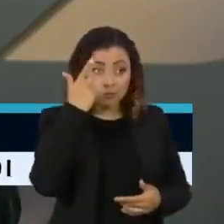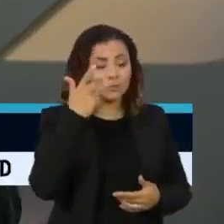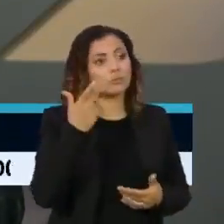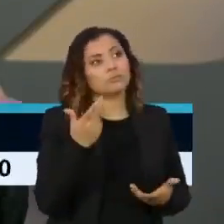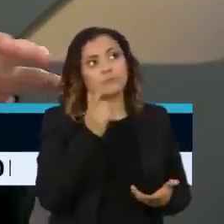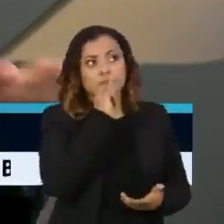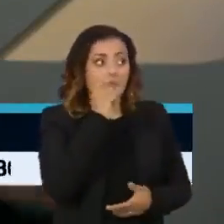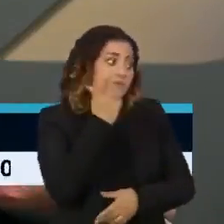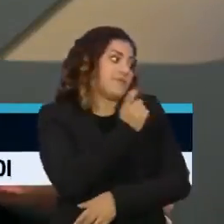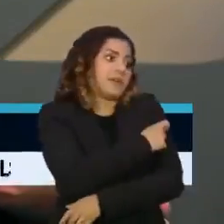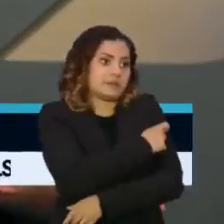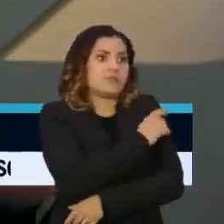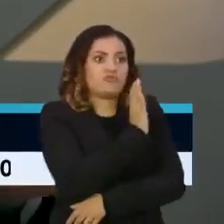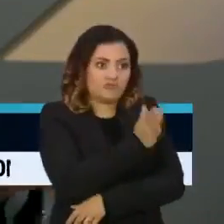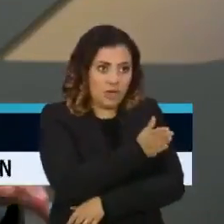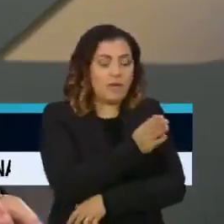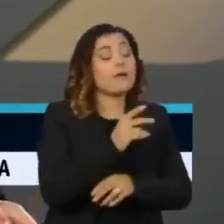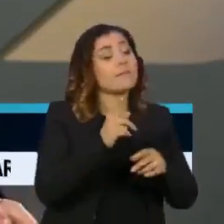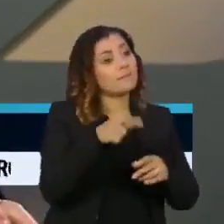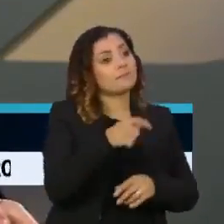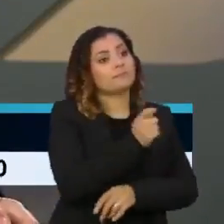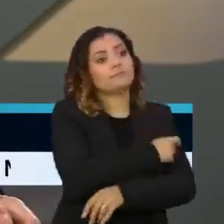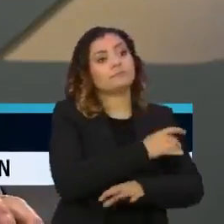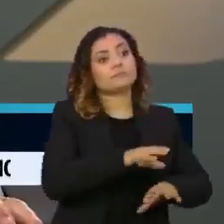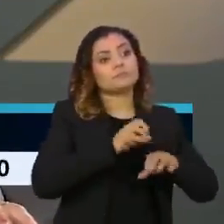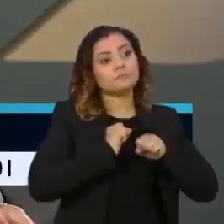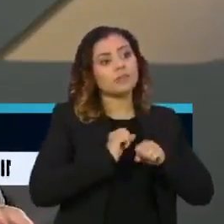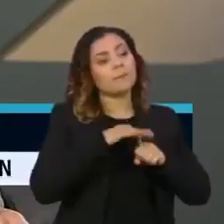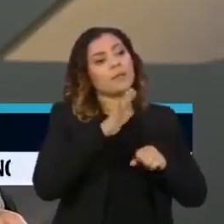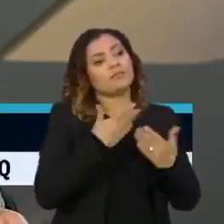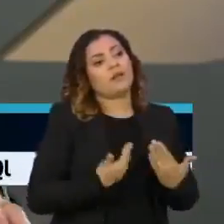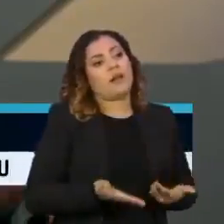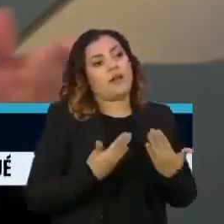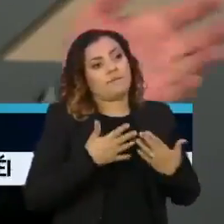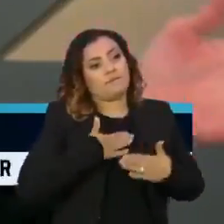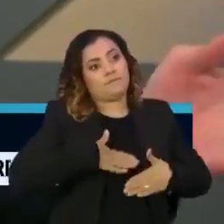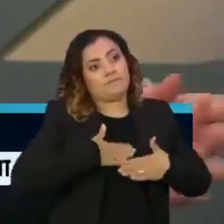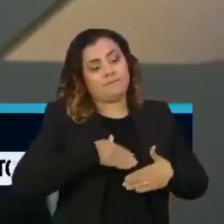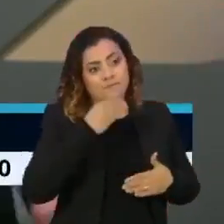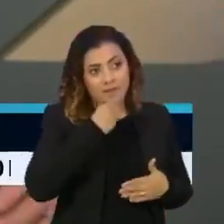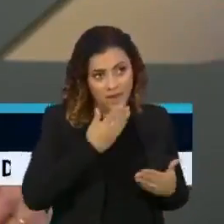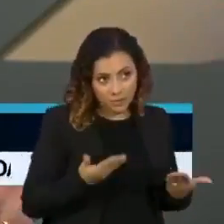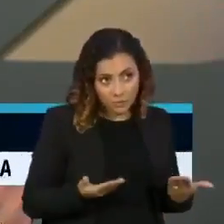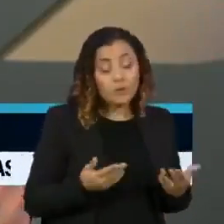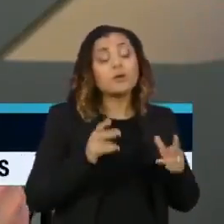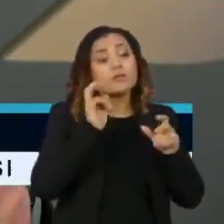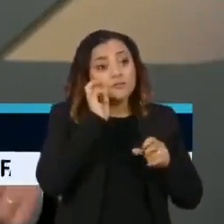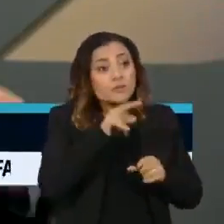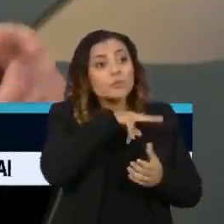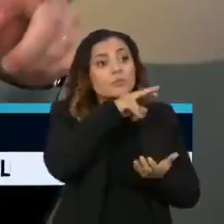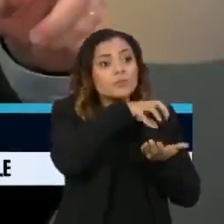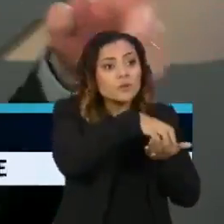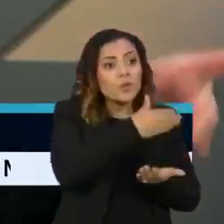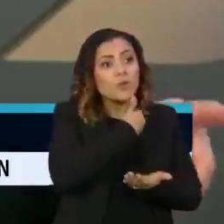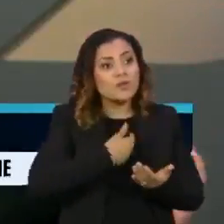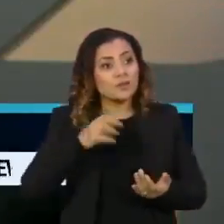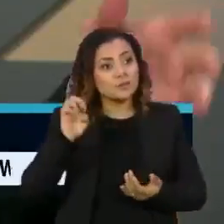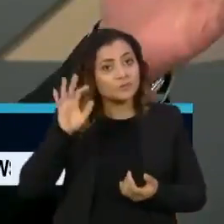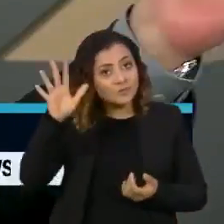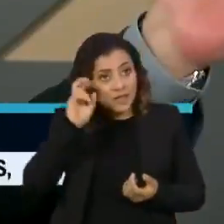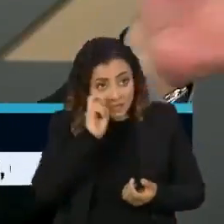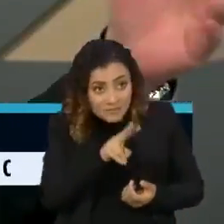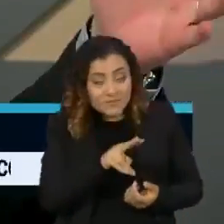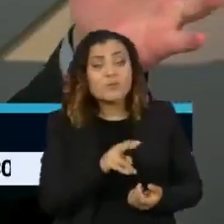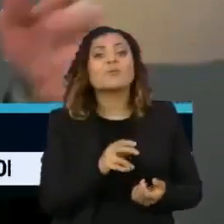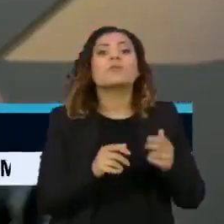doença mesmo estando vacinado pega uma doença de forma mais Branda isso nós temos aqui também com a coroa nawaki o governador do Estado